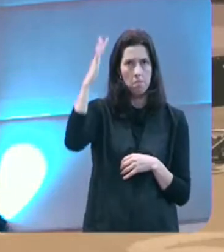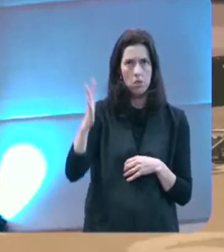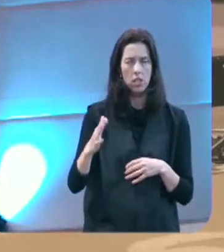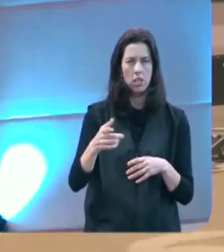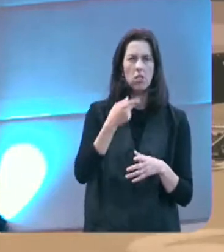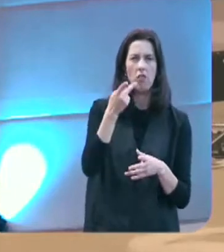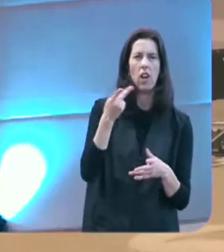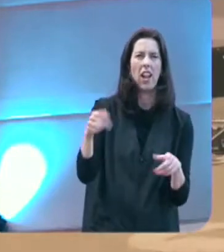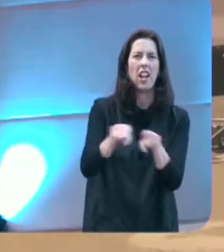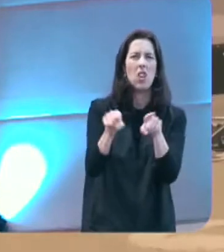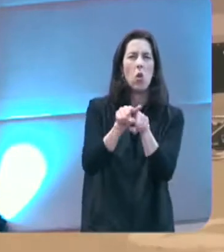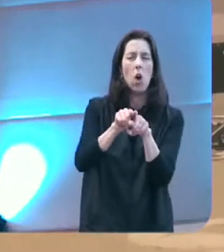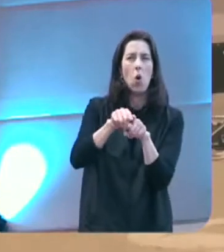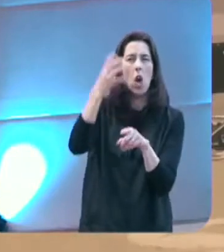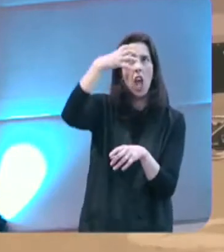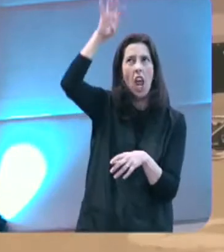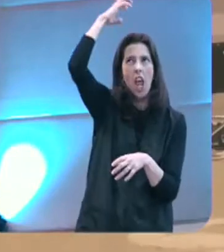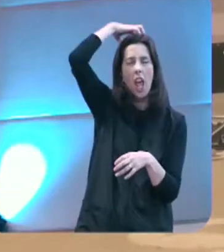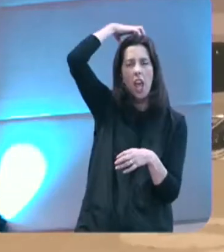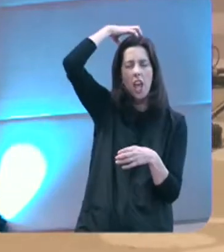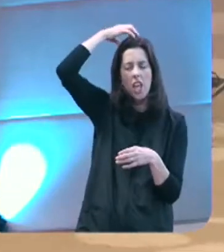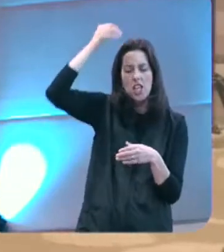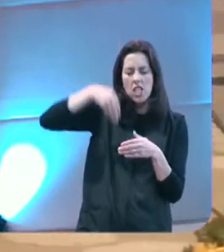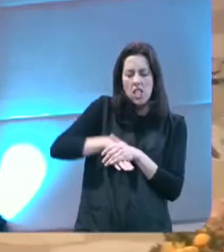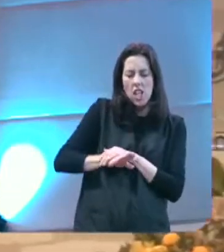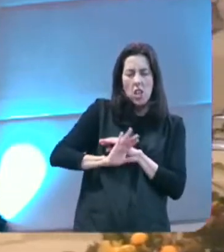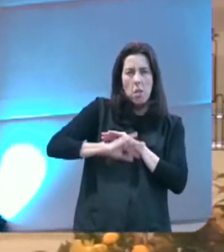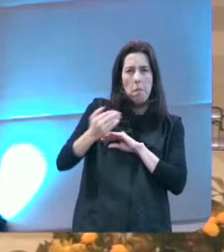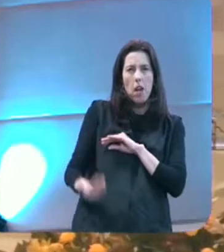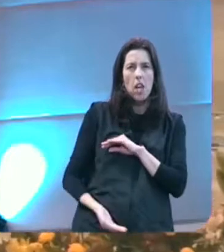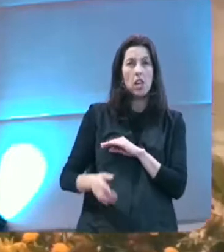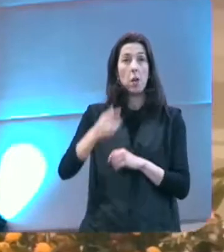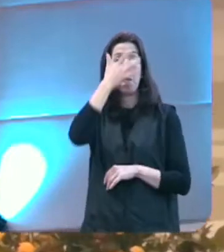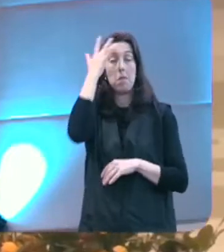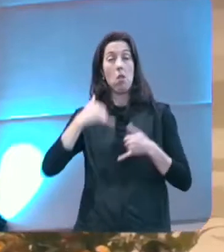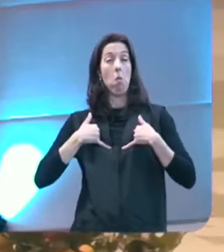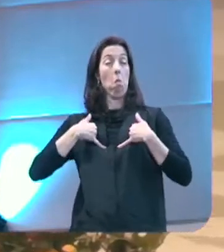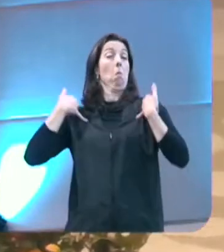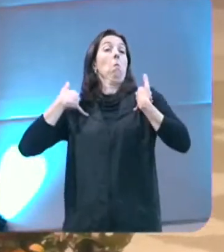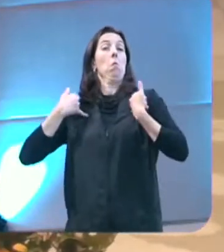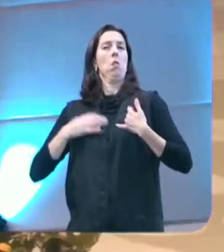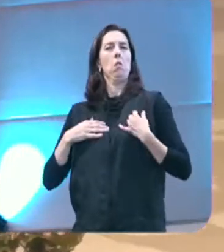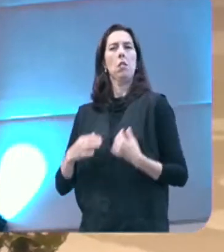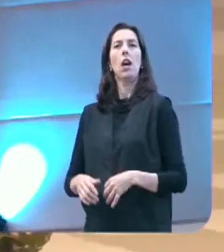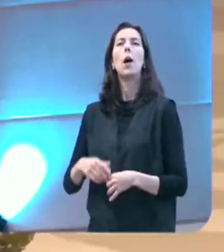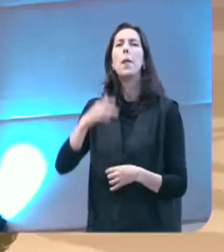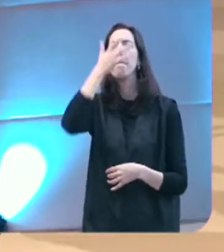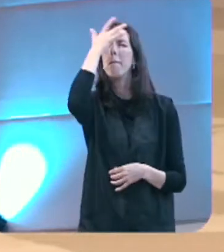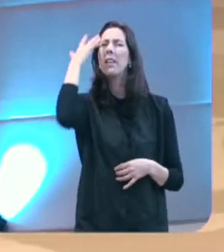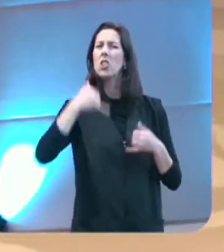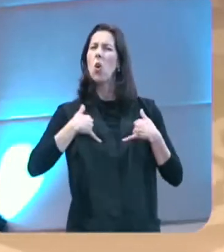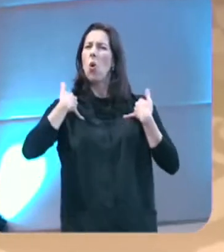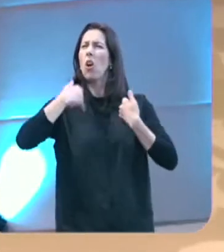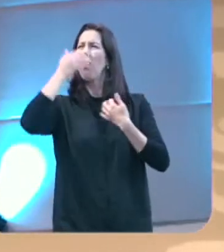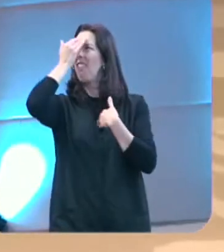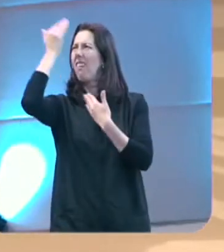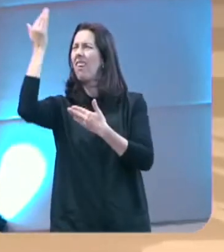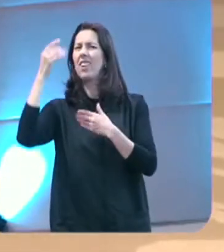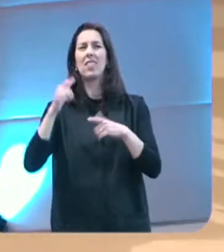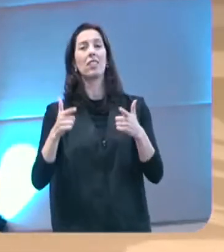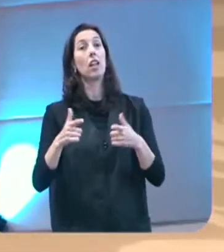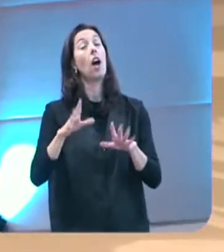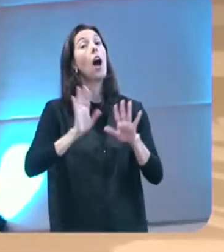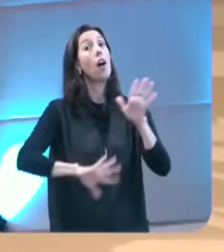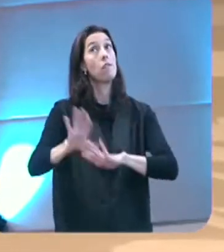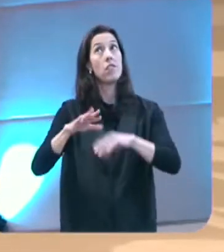pessoa orgulhosa. E essa pessoa, quando é muito orgulhosa, tem dificuldade em ser grata. Pode receber uma grande